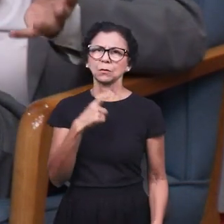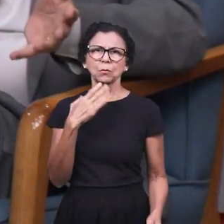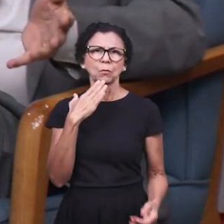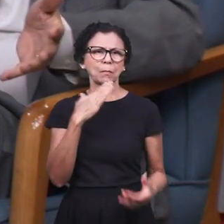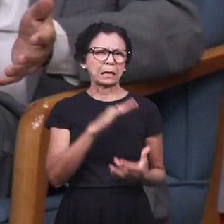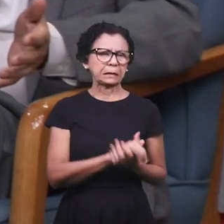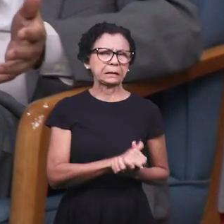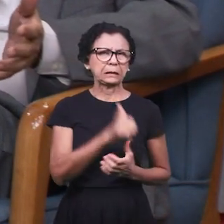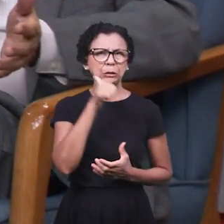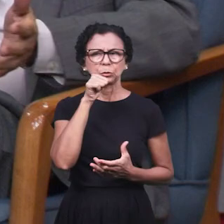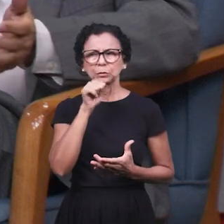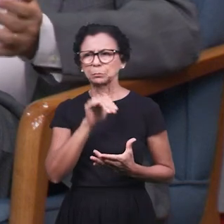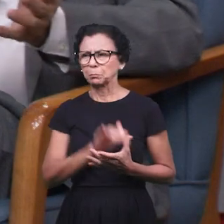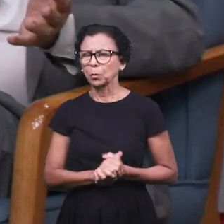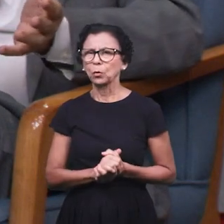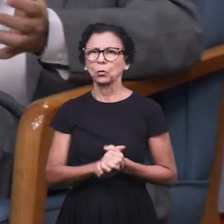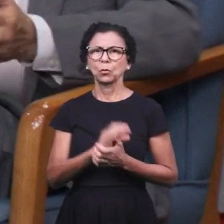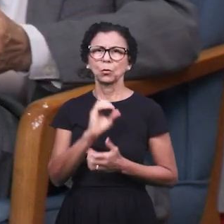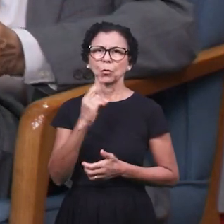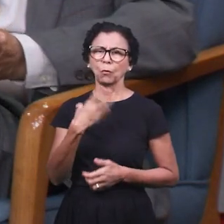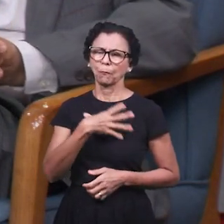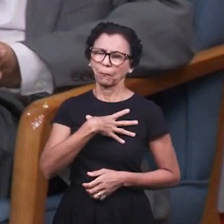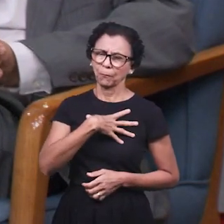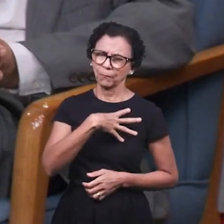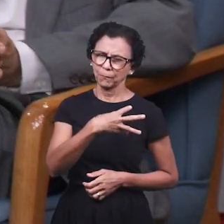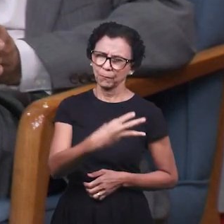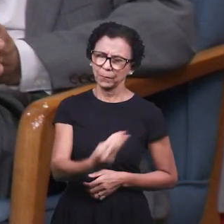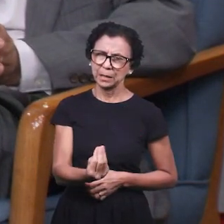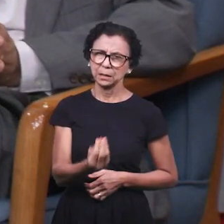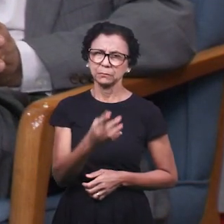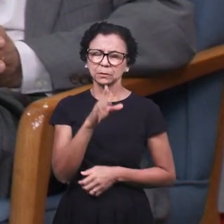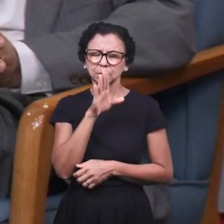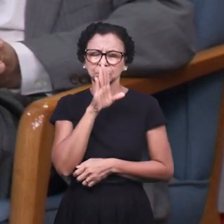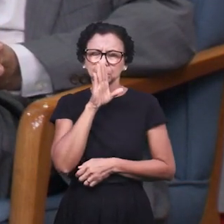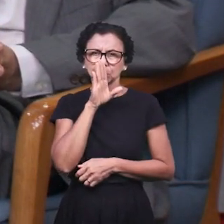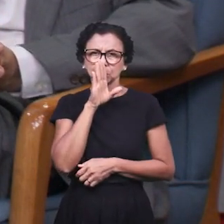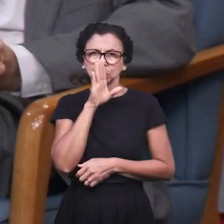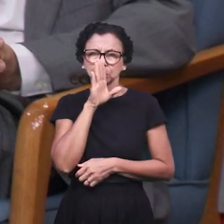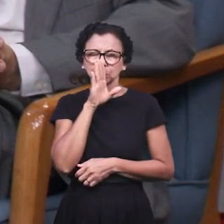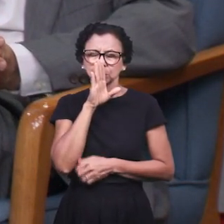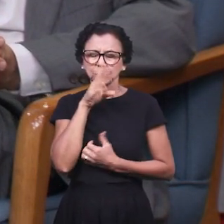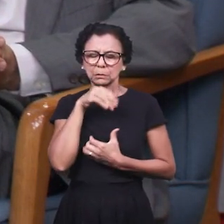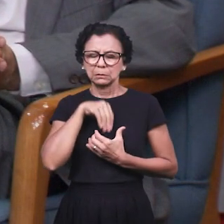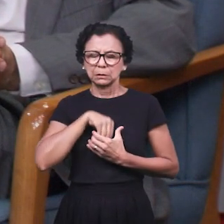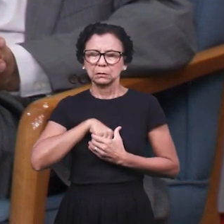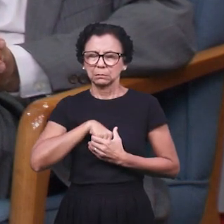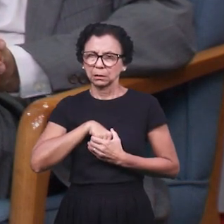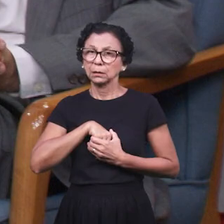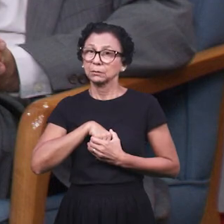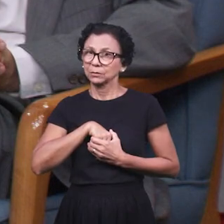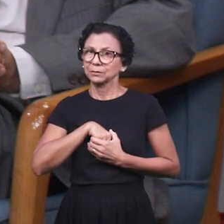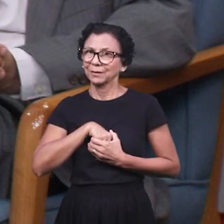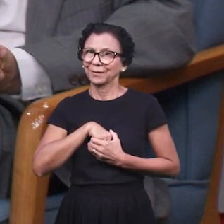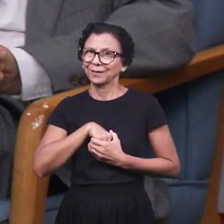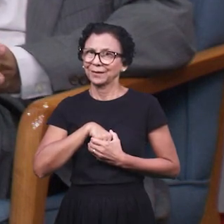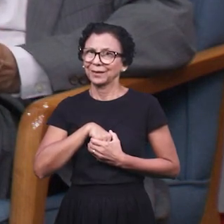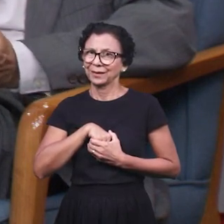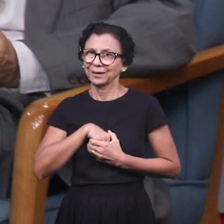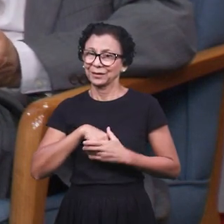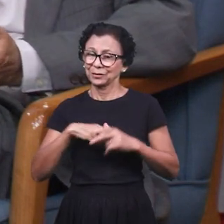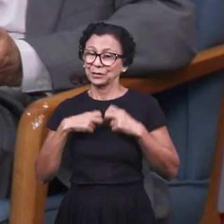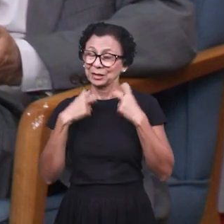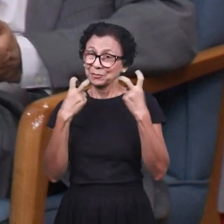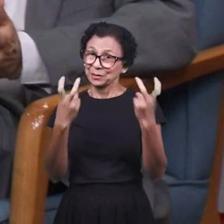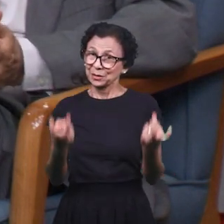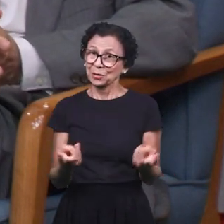com um companheiro, com a companheira, ou com um filho, e você silenciosamente no interior, né? Porque